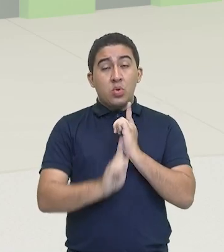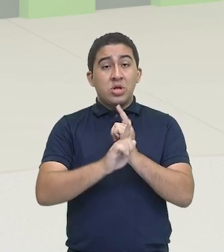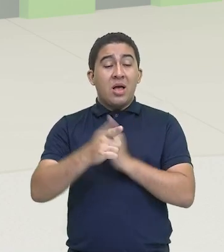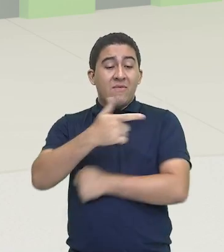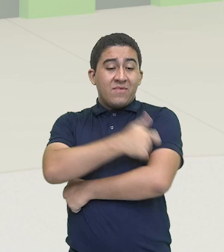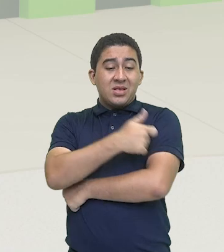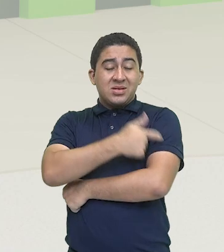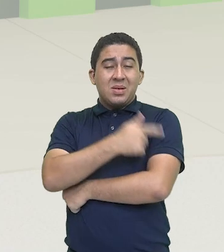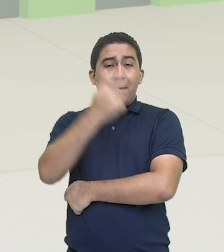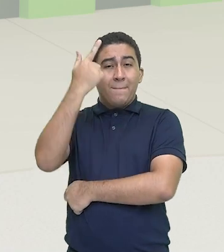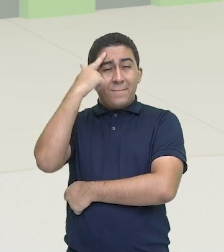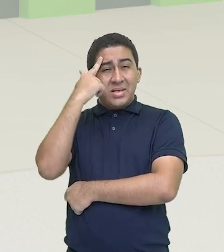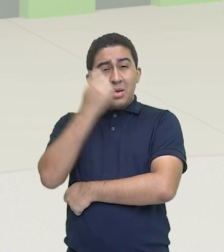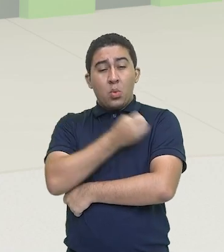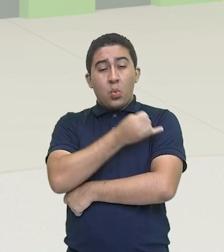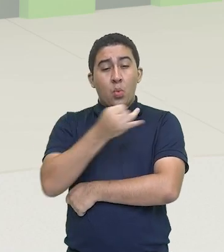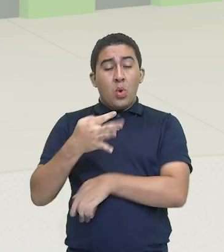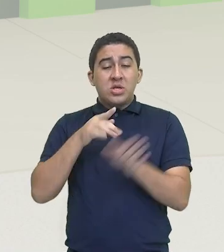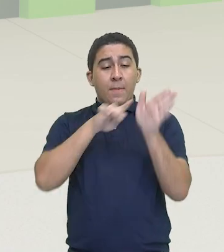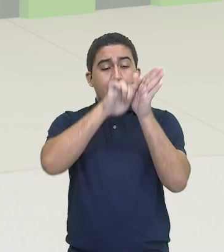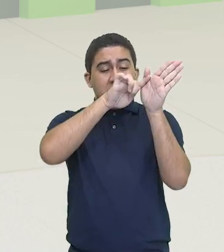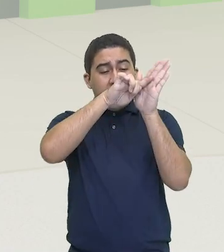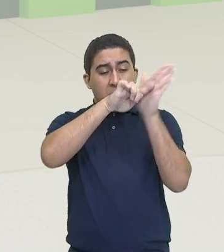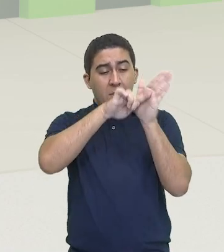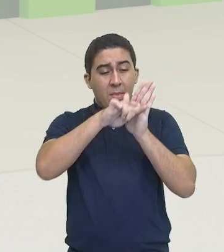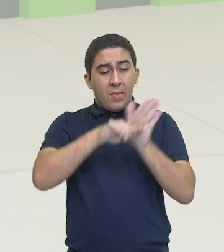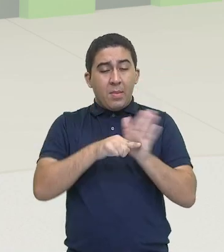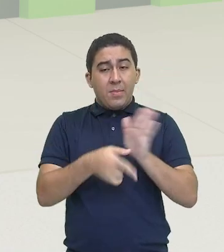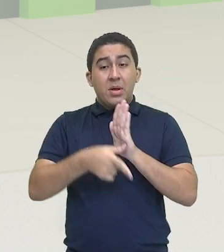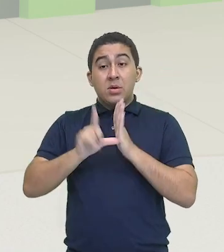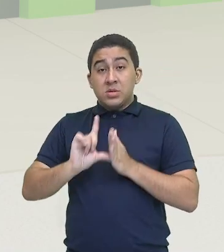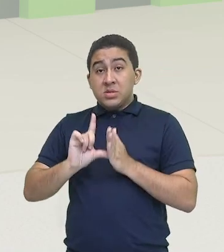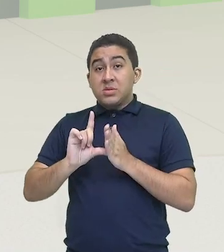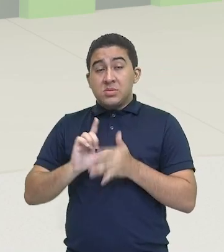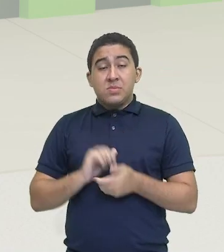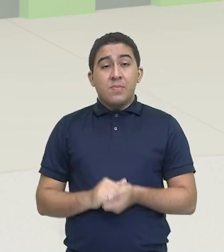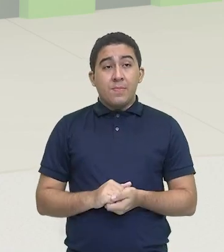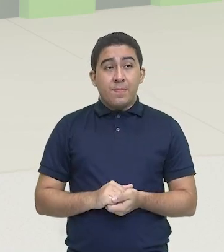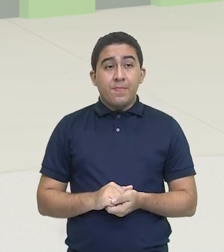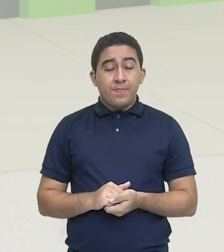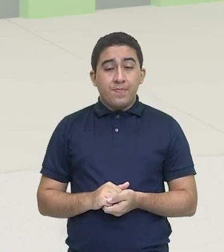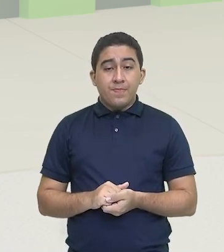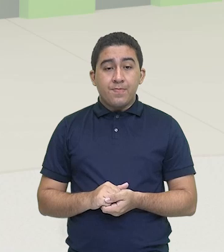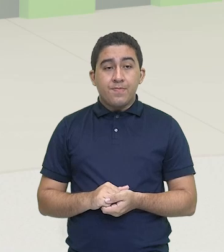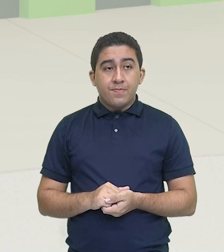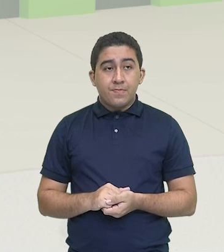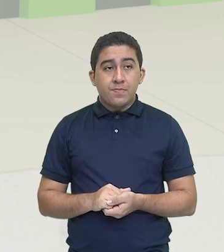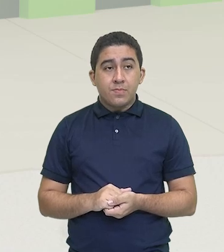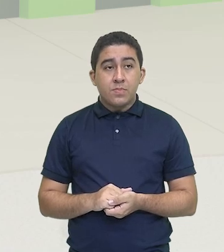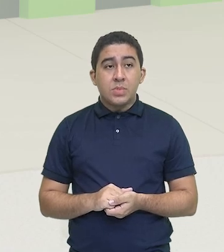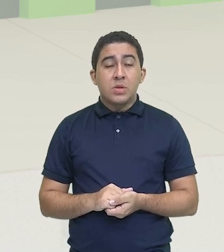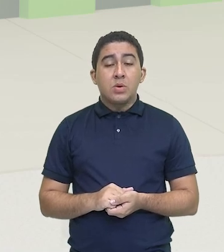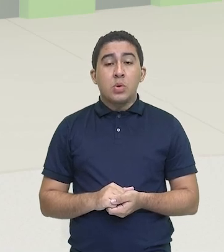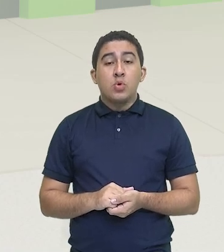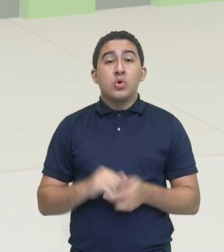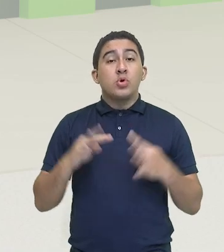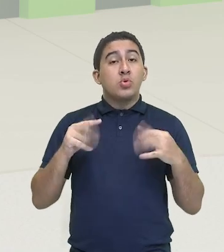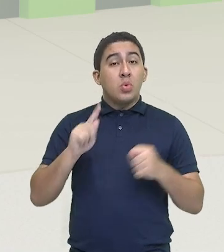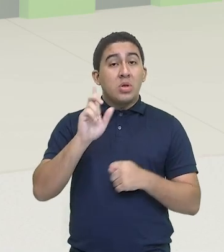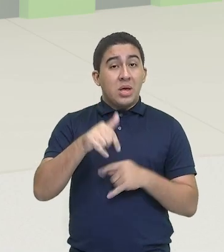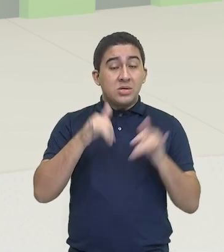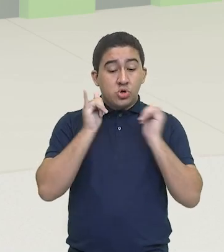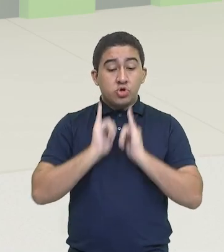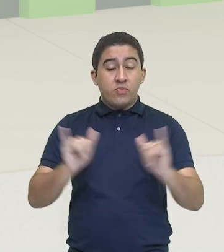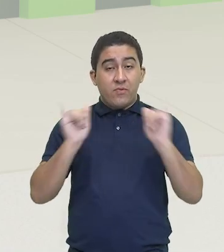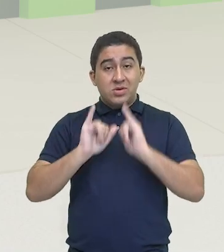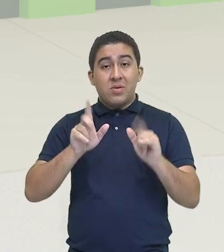vacina, imaginem quantas pesquisas foram realizadas. Então, toda essa divulgação, ela